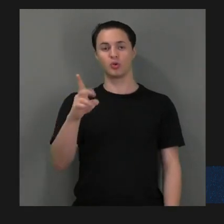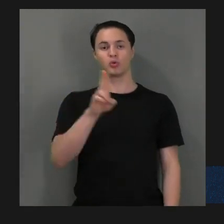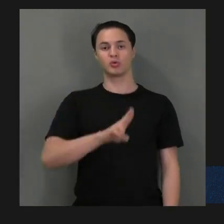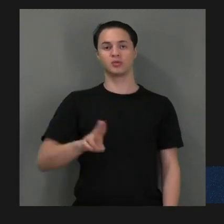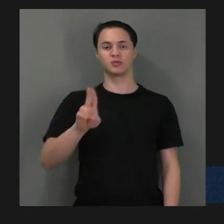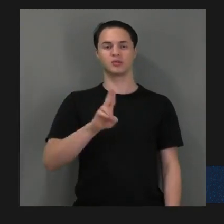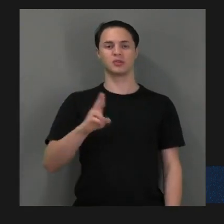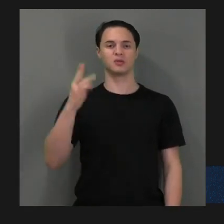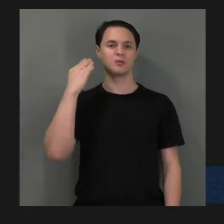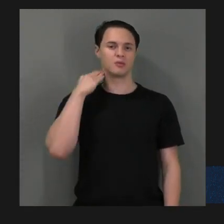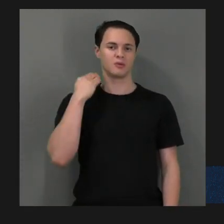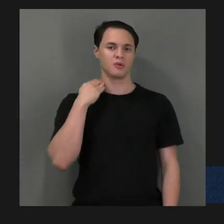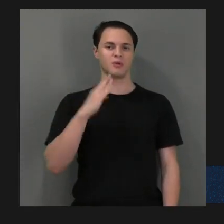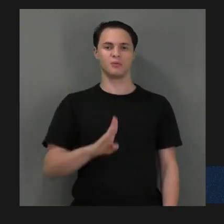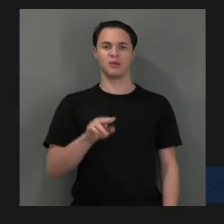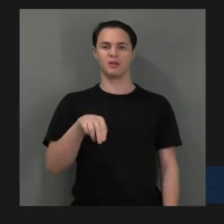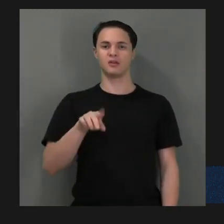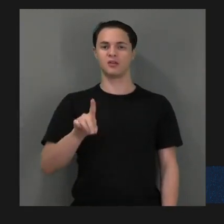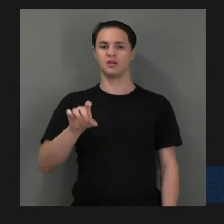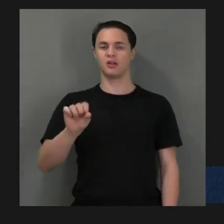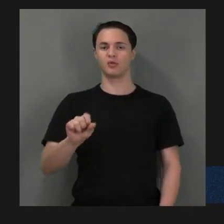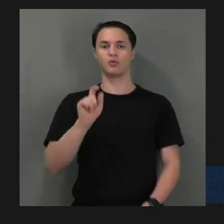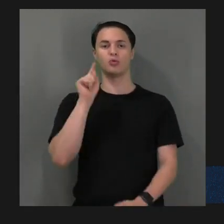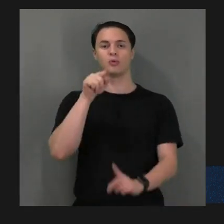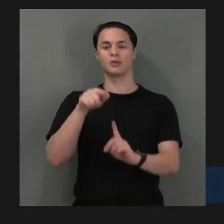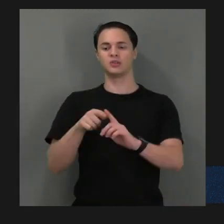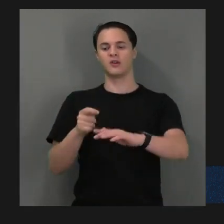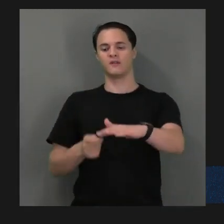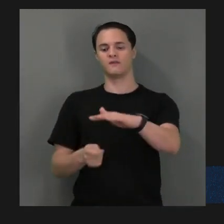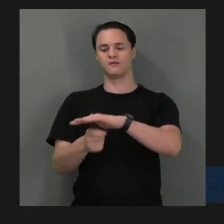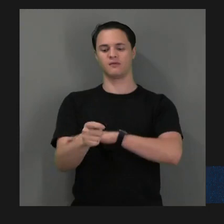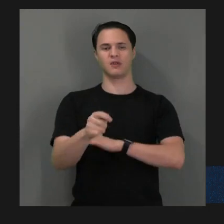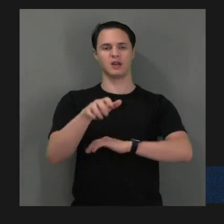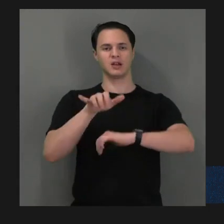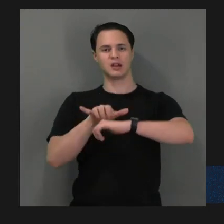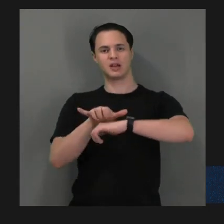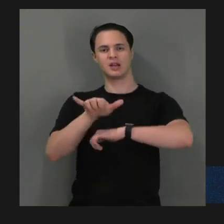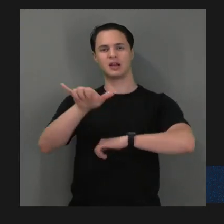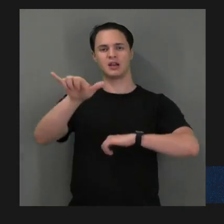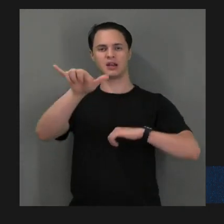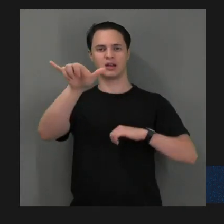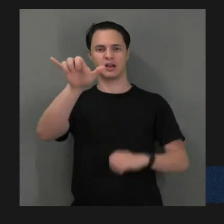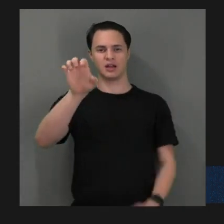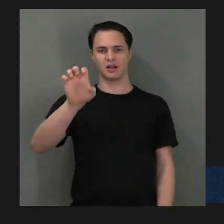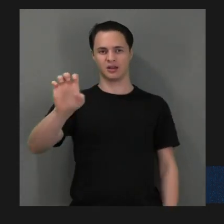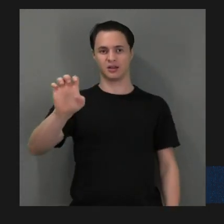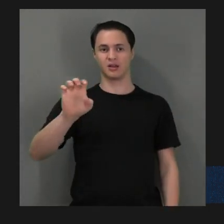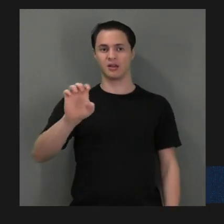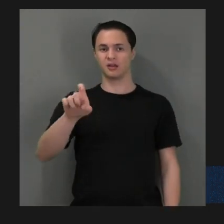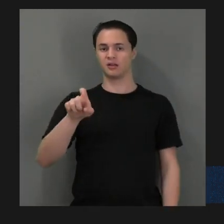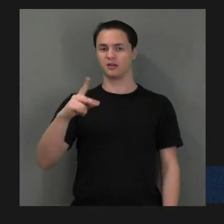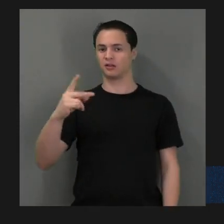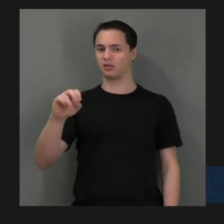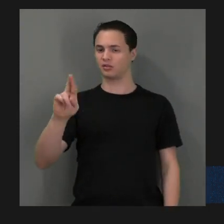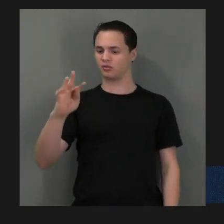BNDES, para o financiamento das exportações. Olha só, tudo isso